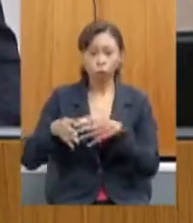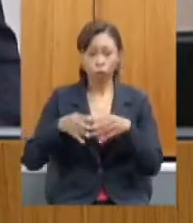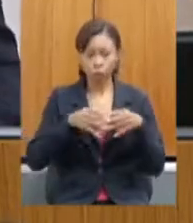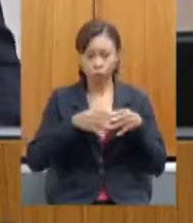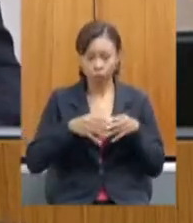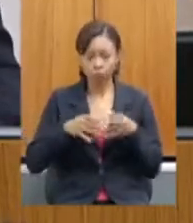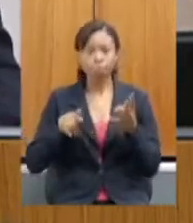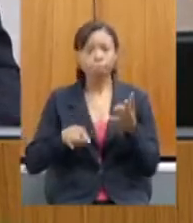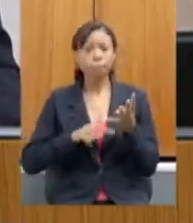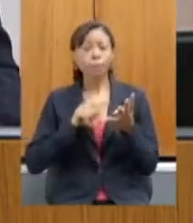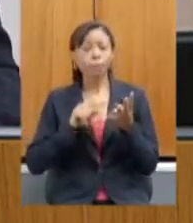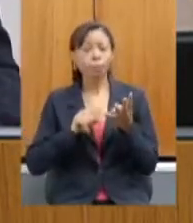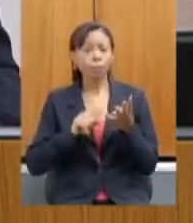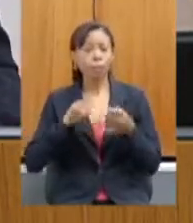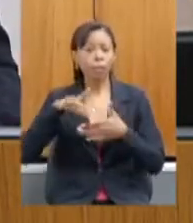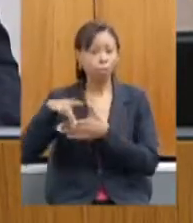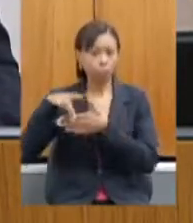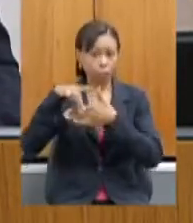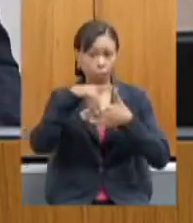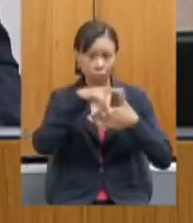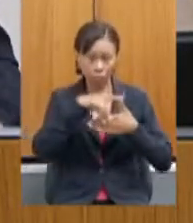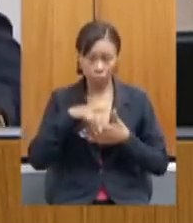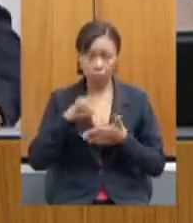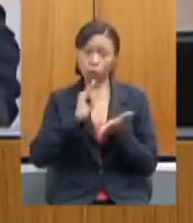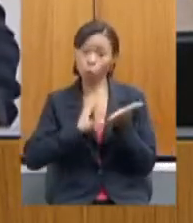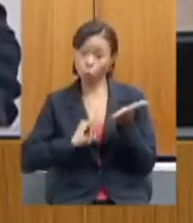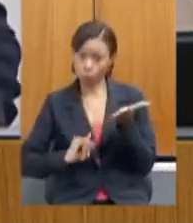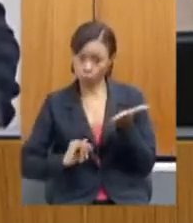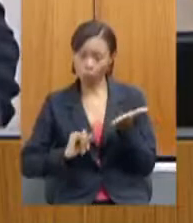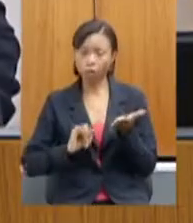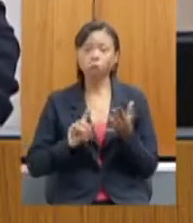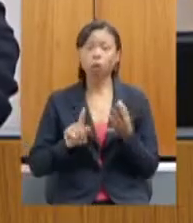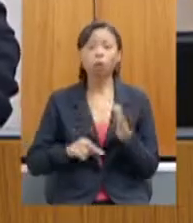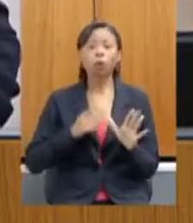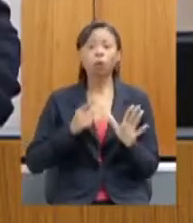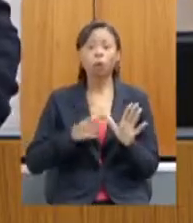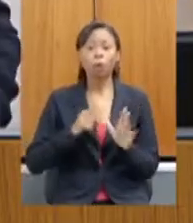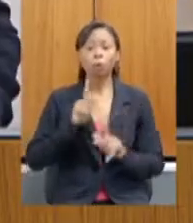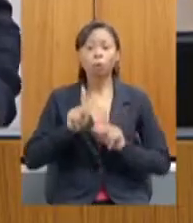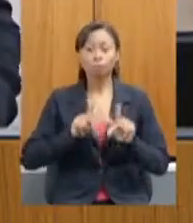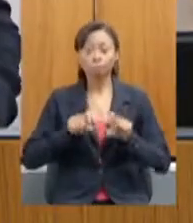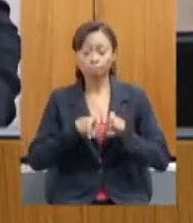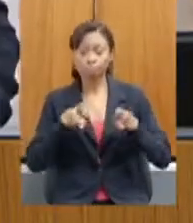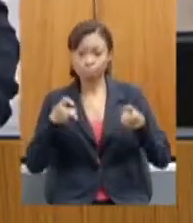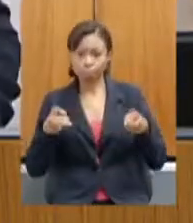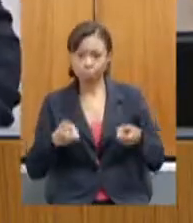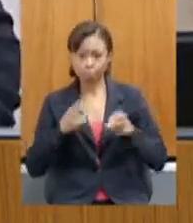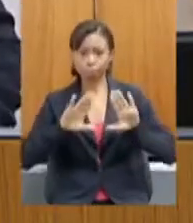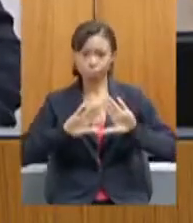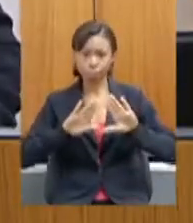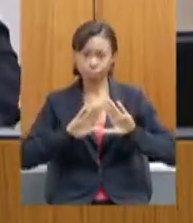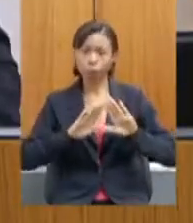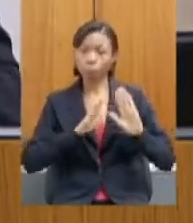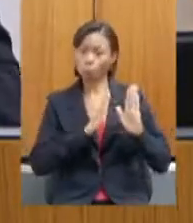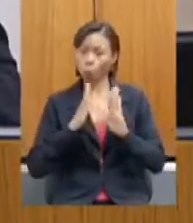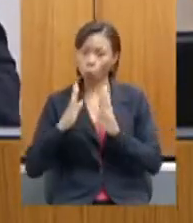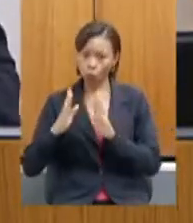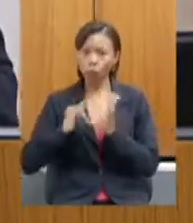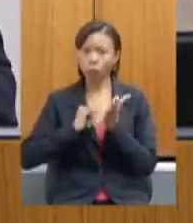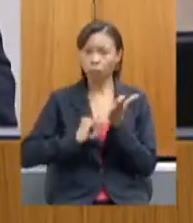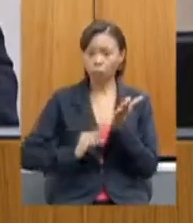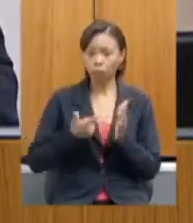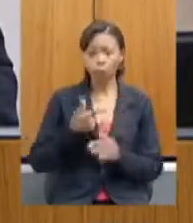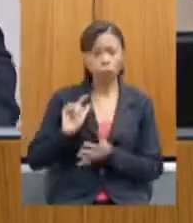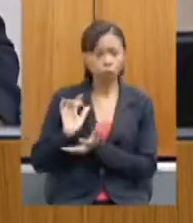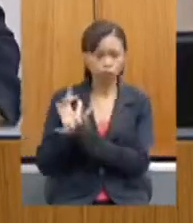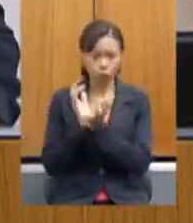líderes por ordem de inscrição, membros da mesa da Assembleia por ordem de inscrição, demais parlamentares por ordem